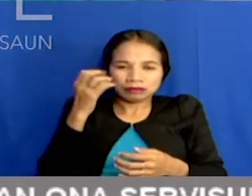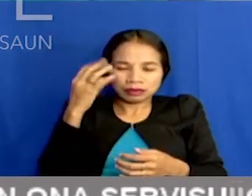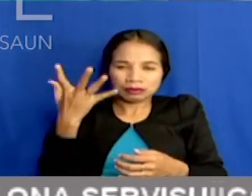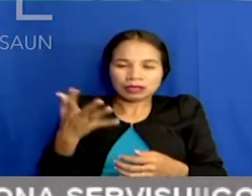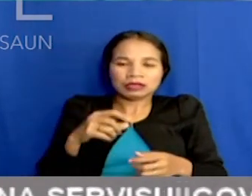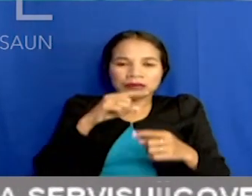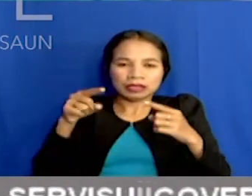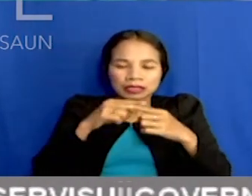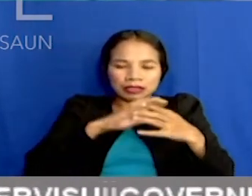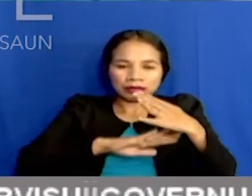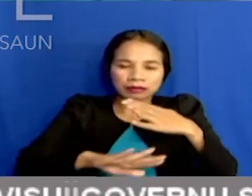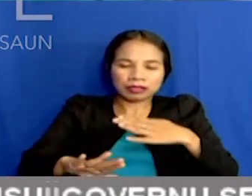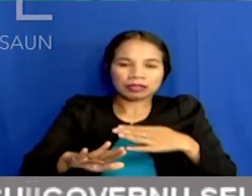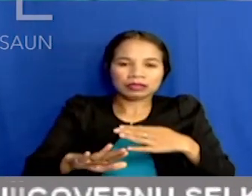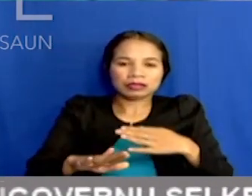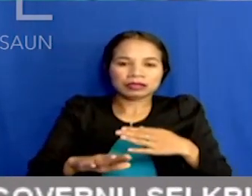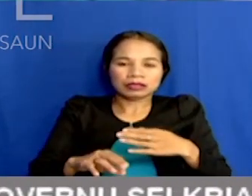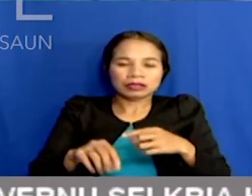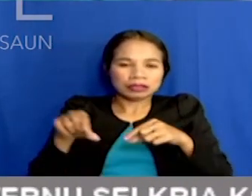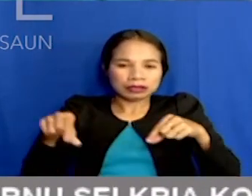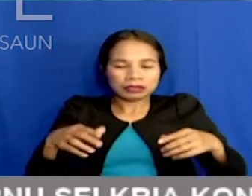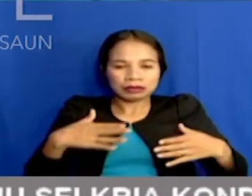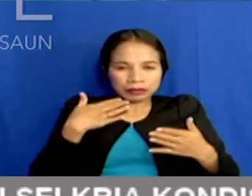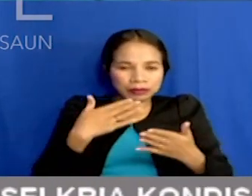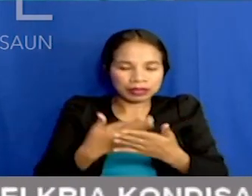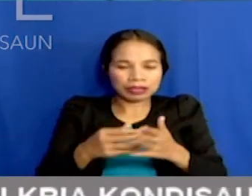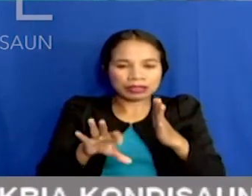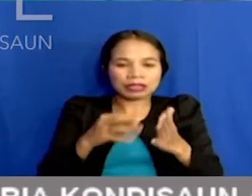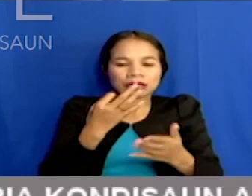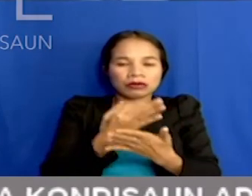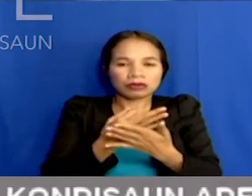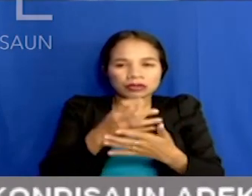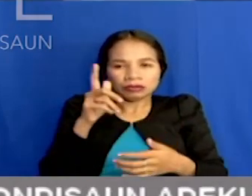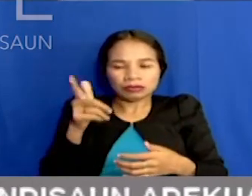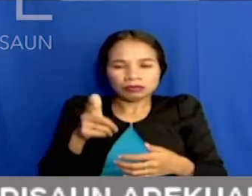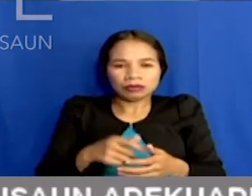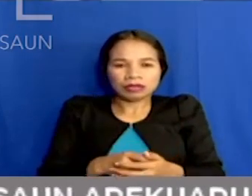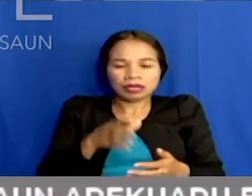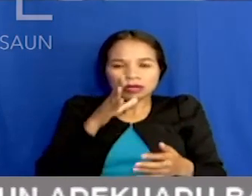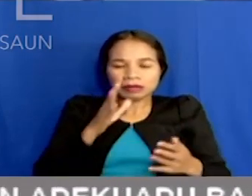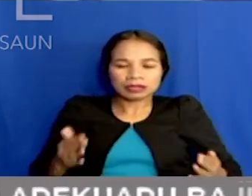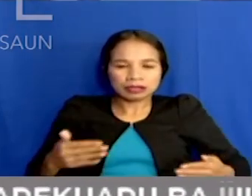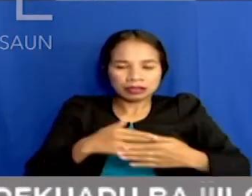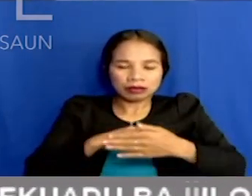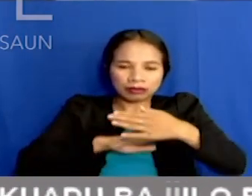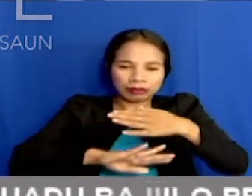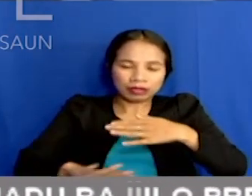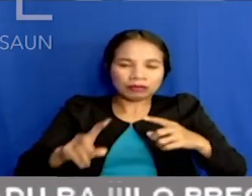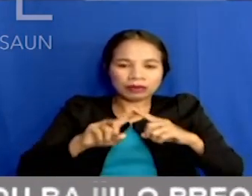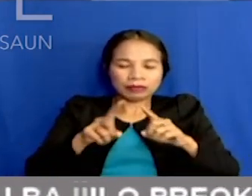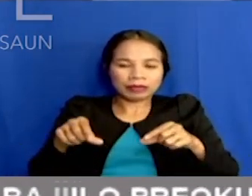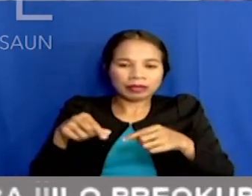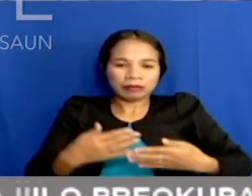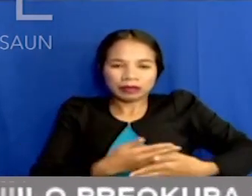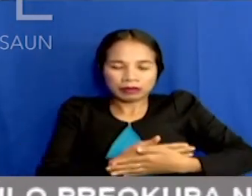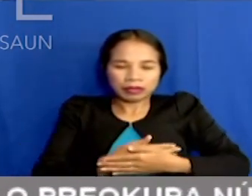bankira parto ona ho categoria kundisang normal, se retan dólar rua nulu. No inang ising rua na be parto ona, may BBB ni